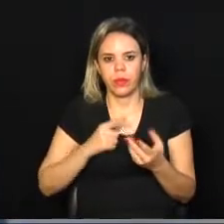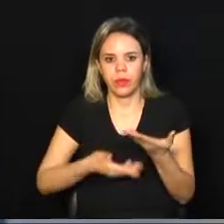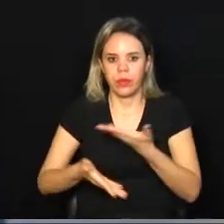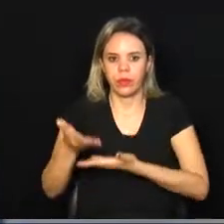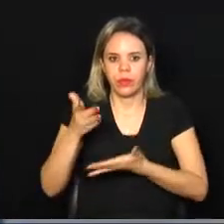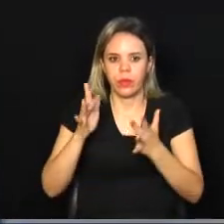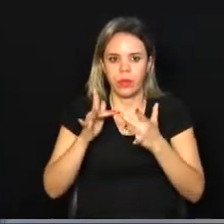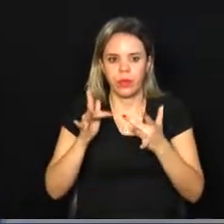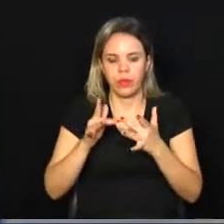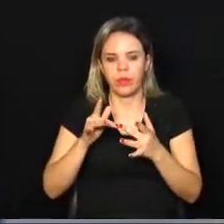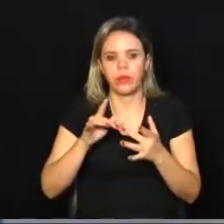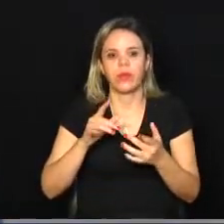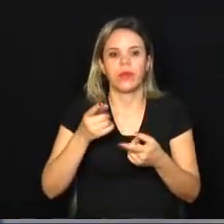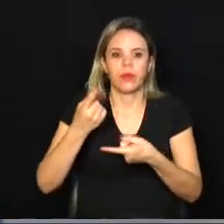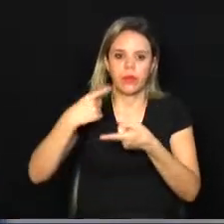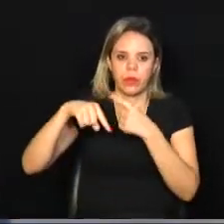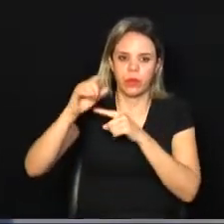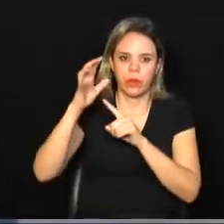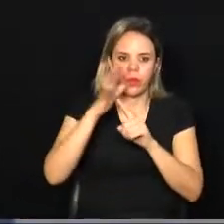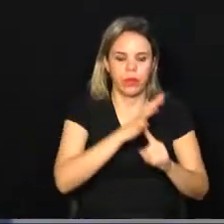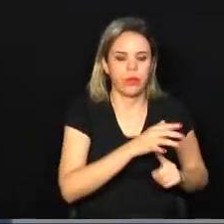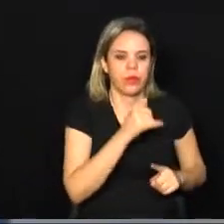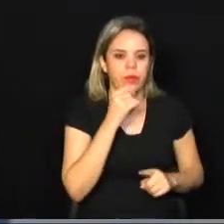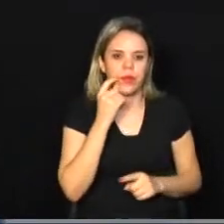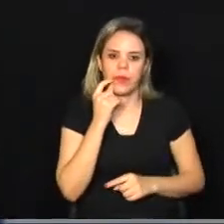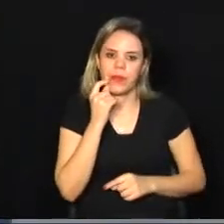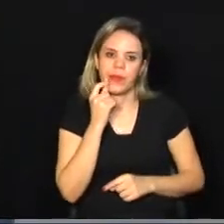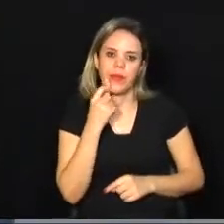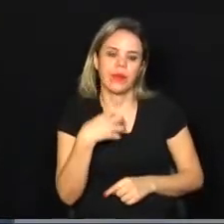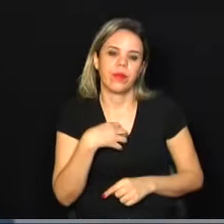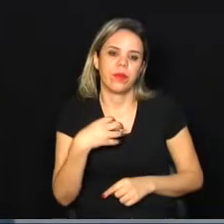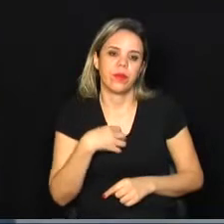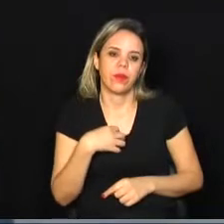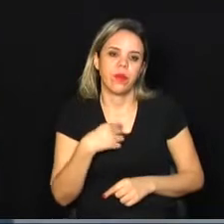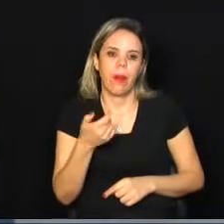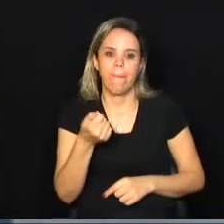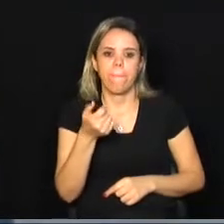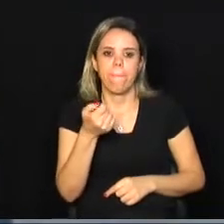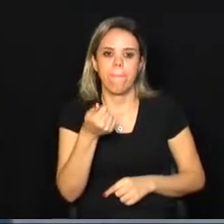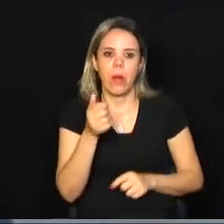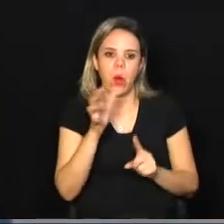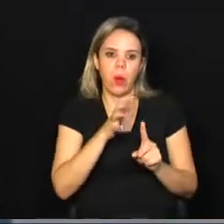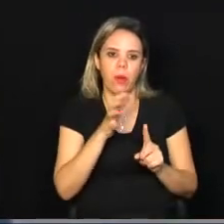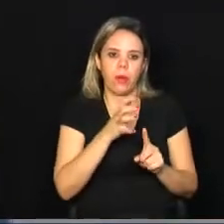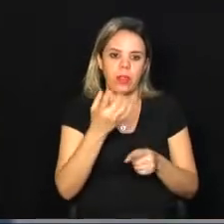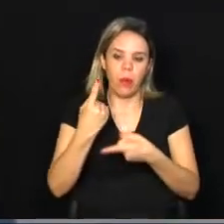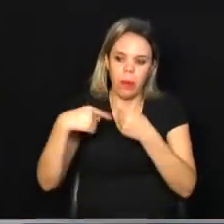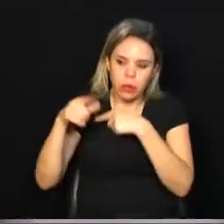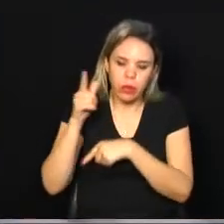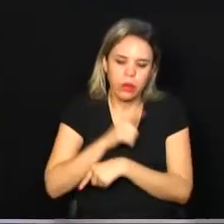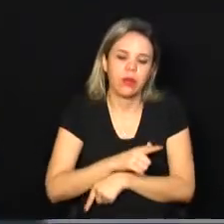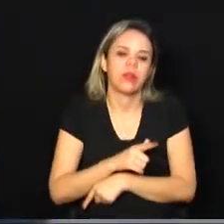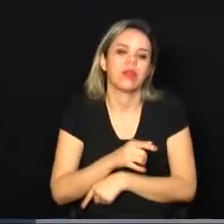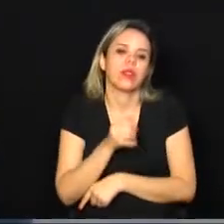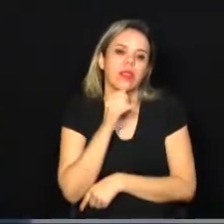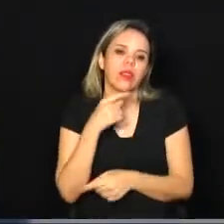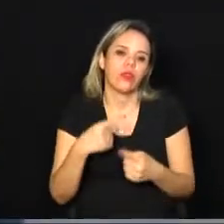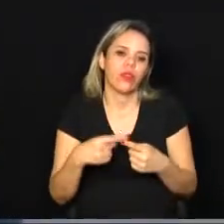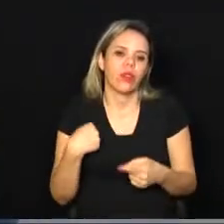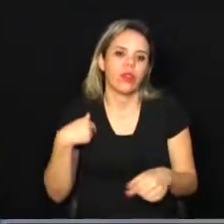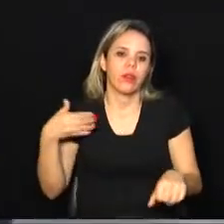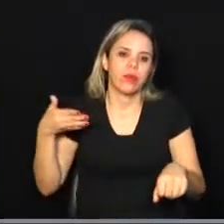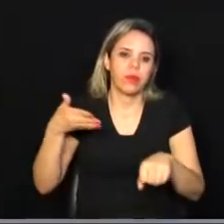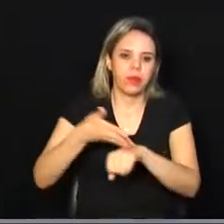relação entre performance e pressão. A pouca pressão é ruim para a performance, porque a gente